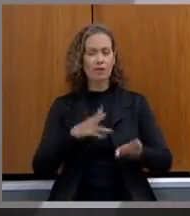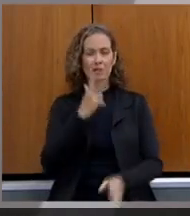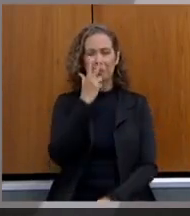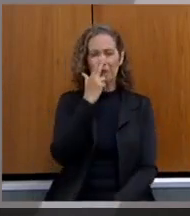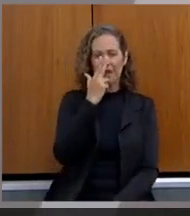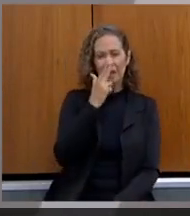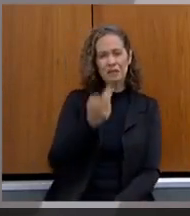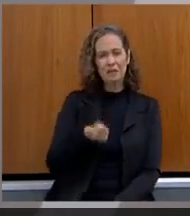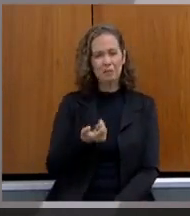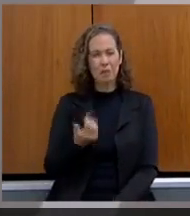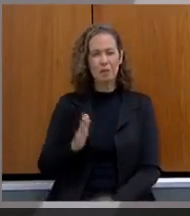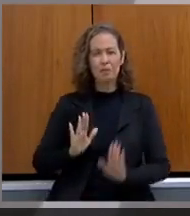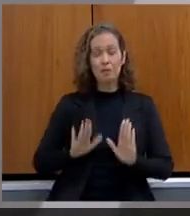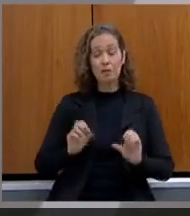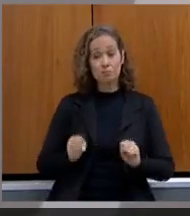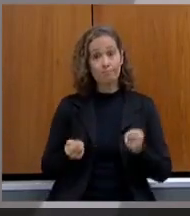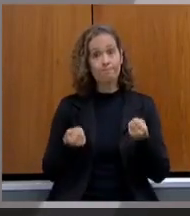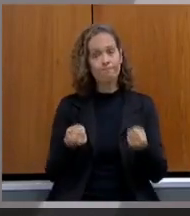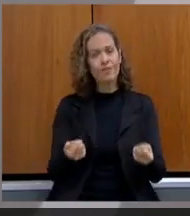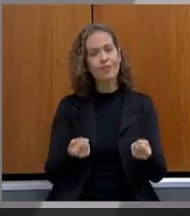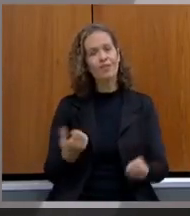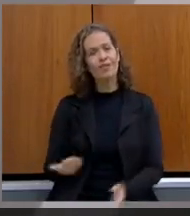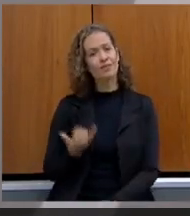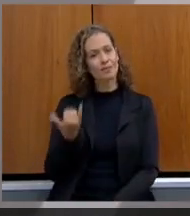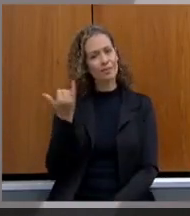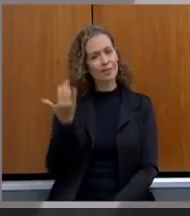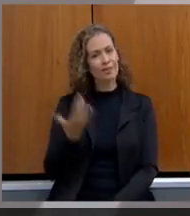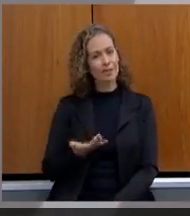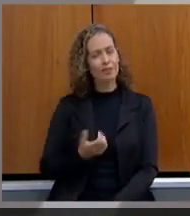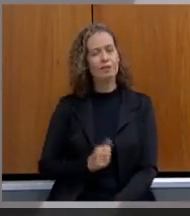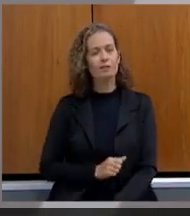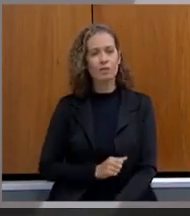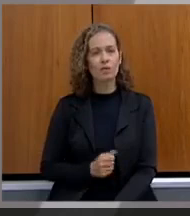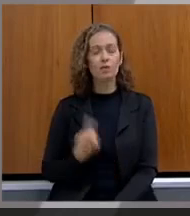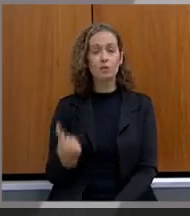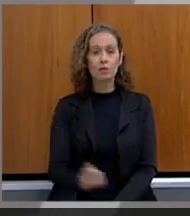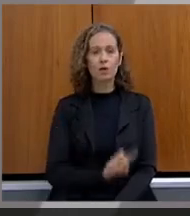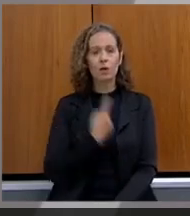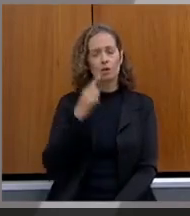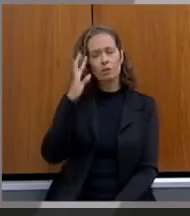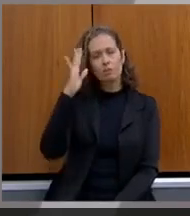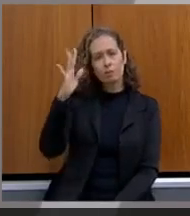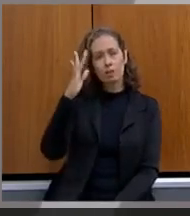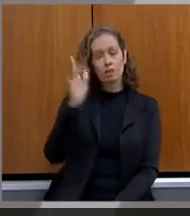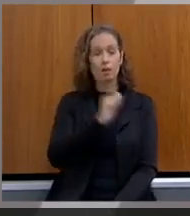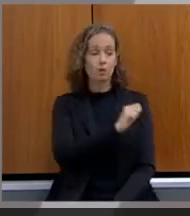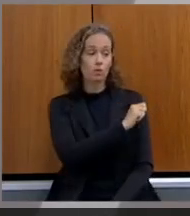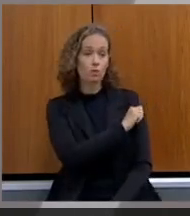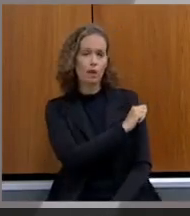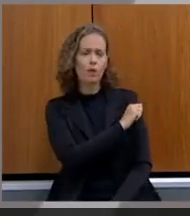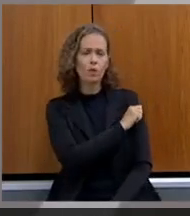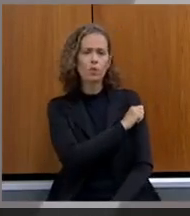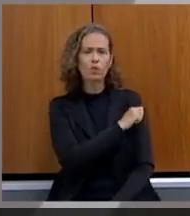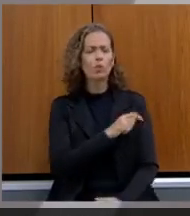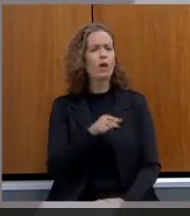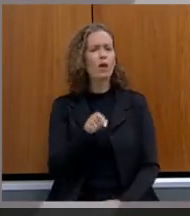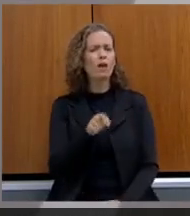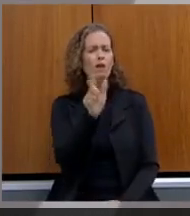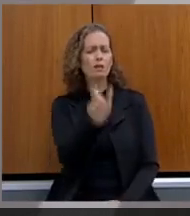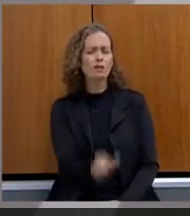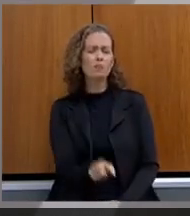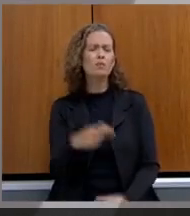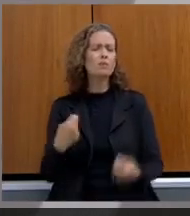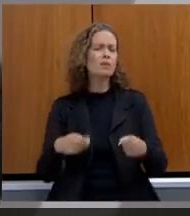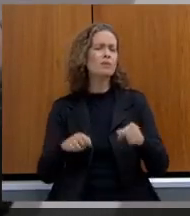uma coisa pequena mas esse reforço é muito importante né Essa questão da gente pensar no aluno e na necessidade dele